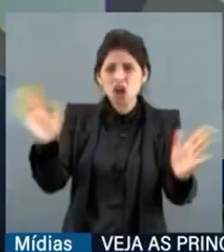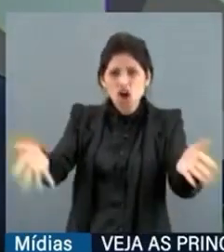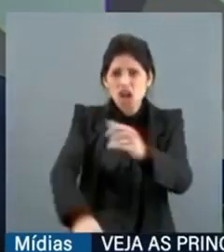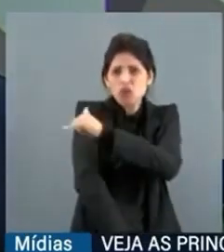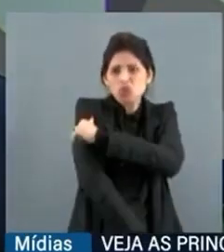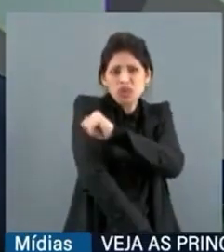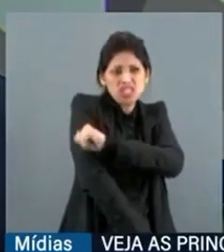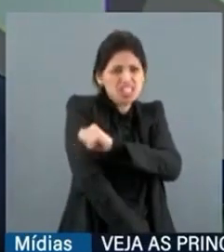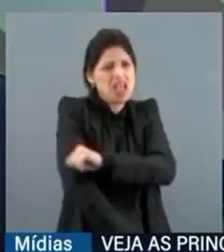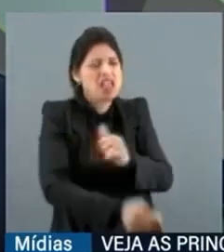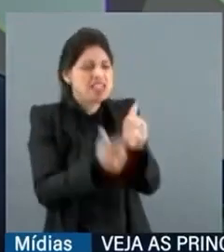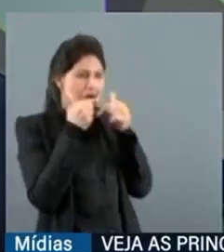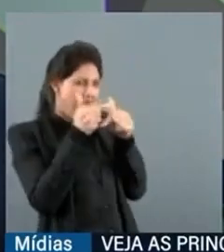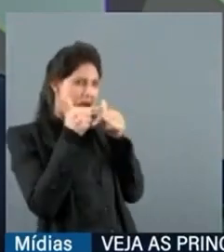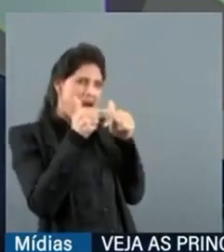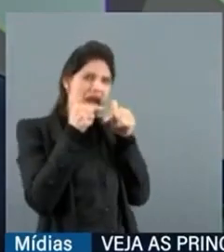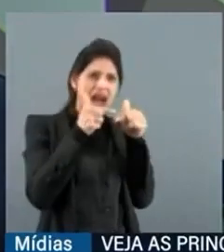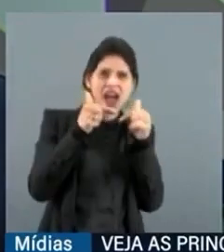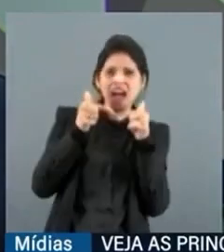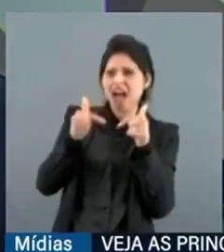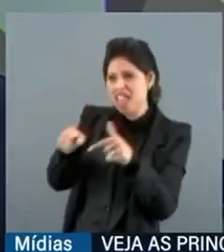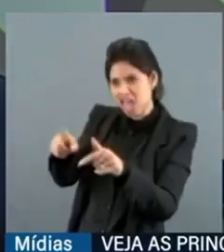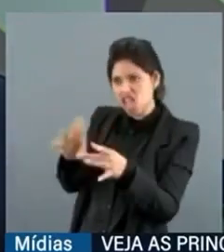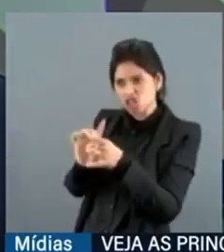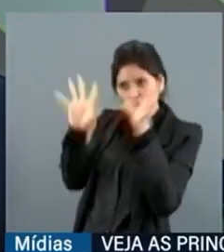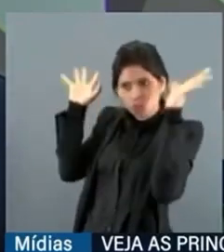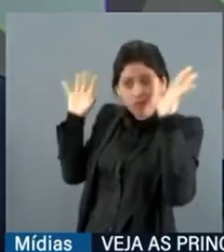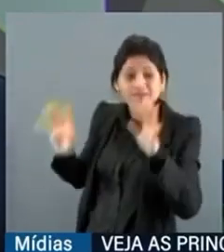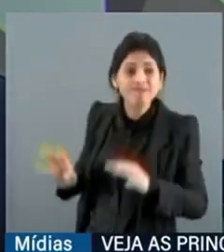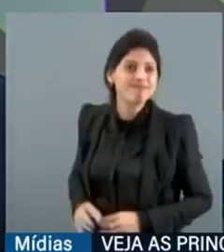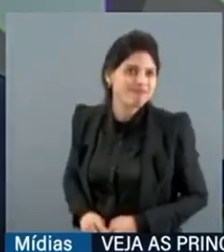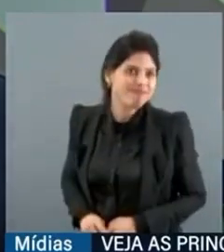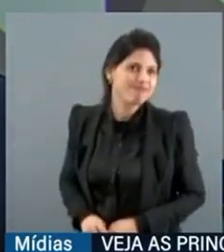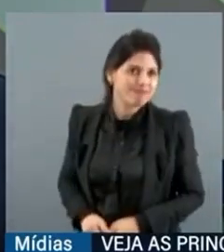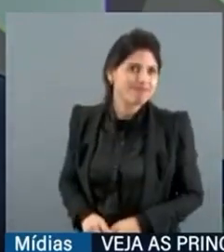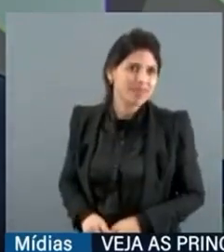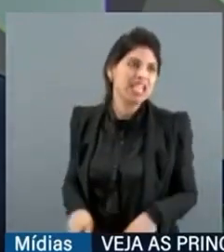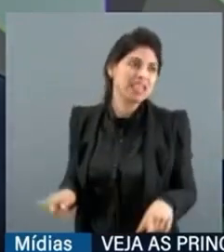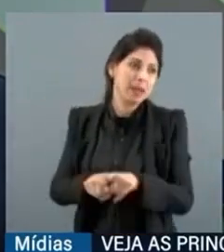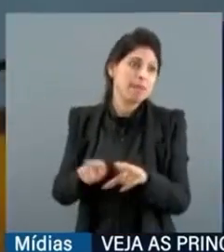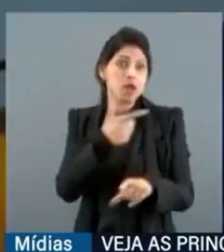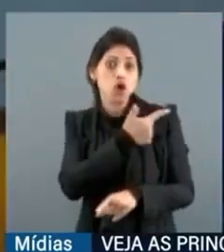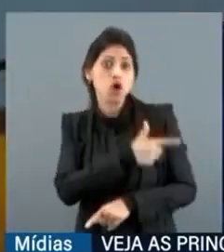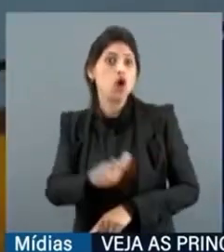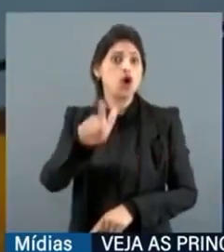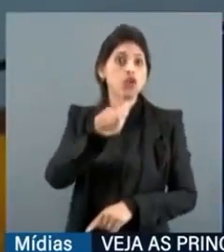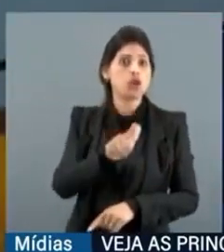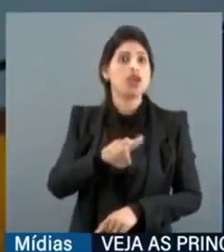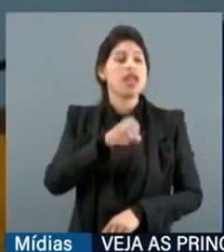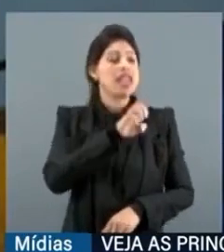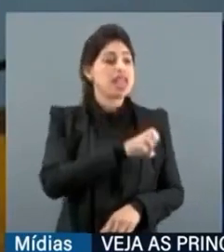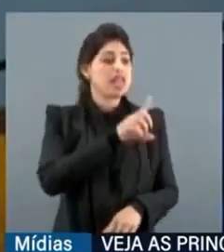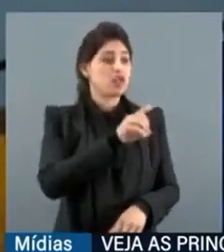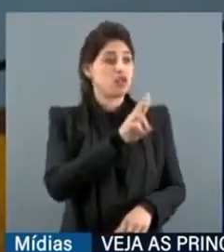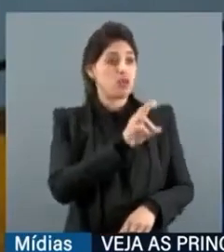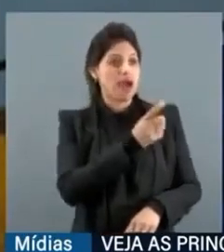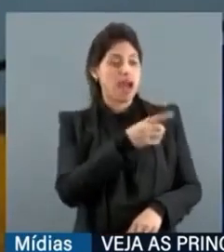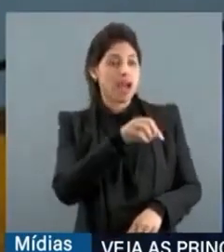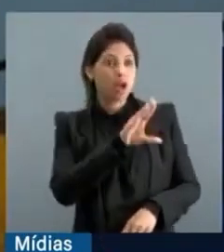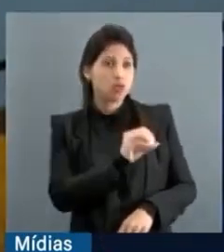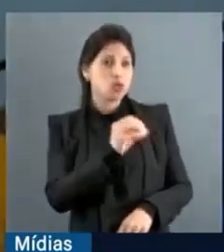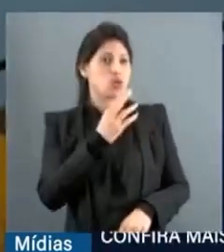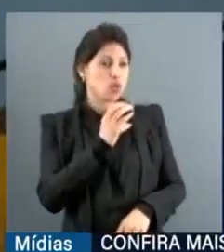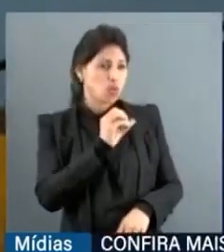e rindo da cara do povo. Esse pode ficar solto. O ex-presidente da Câmara também, o senhor Eduardo Cunha, está andando para todo quanto é lado e